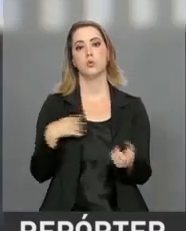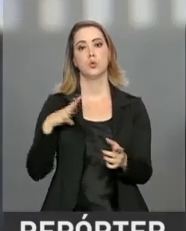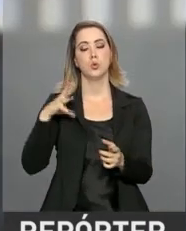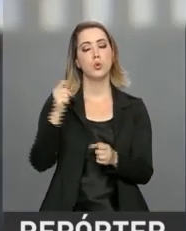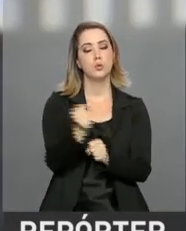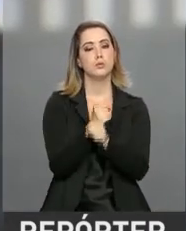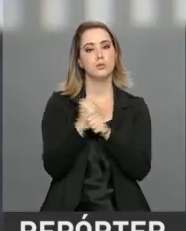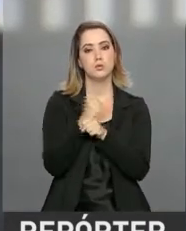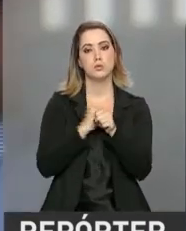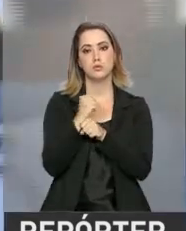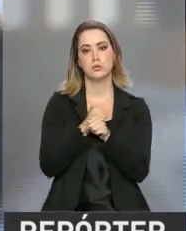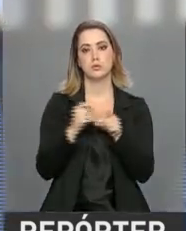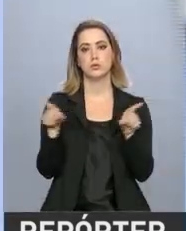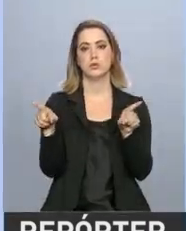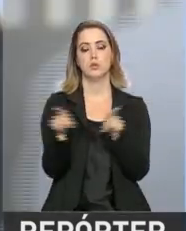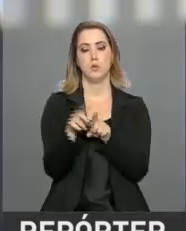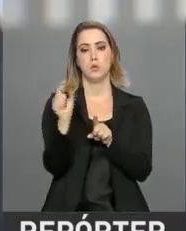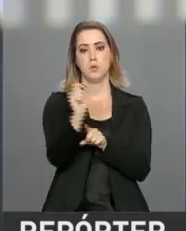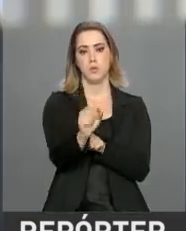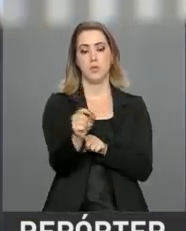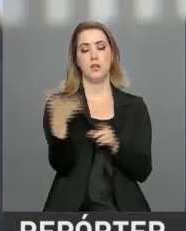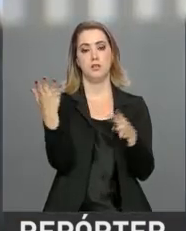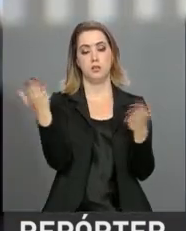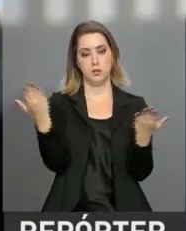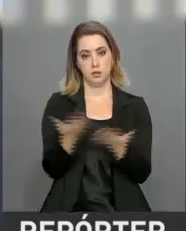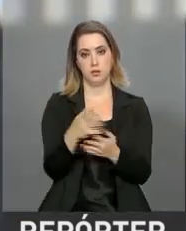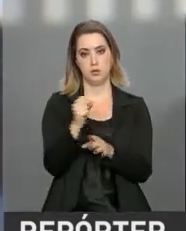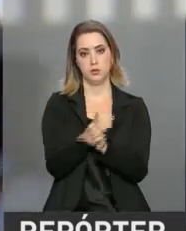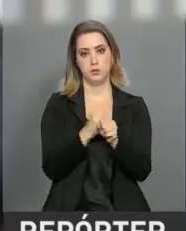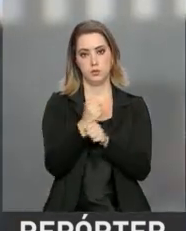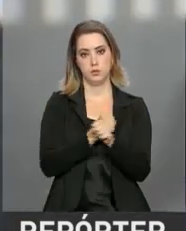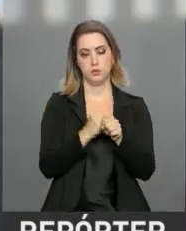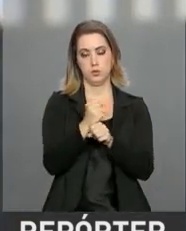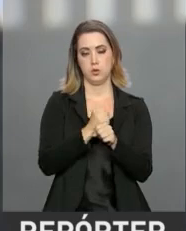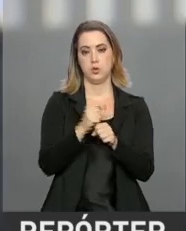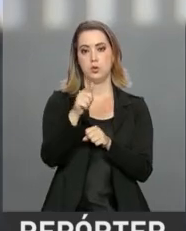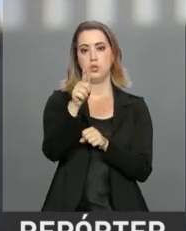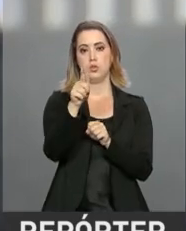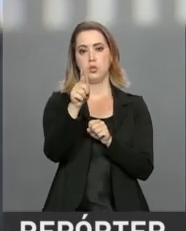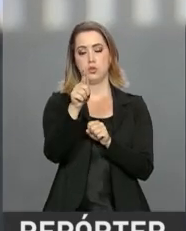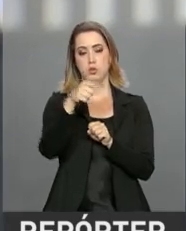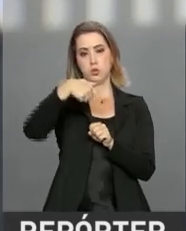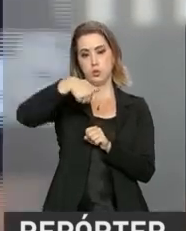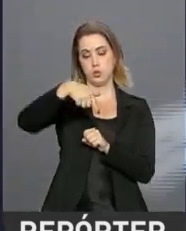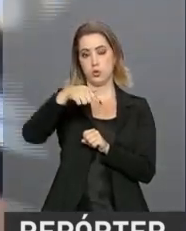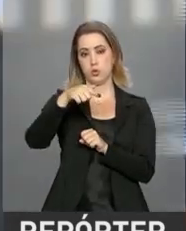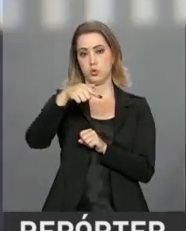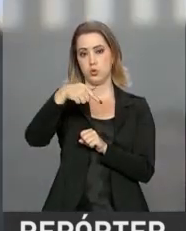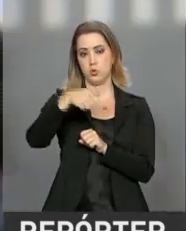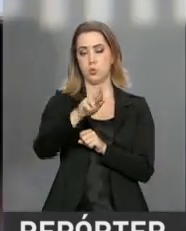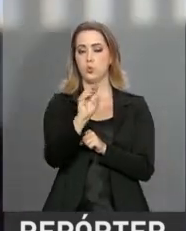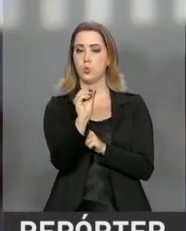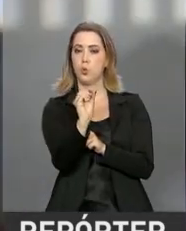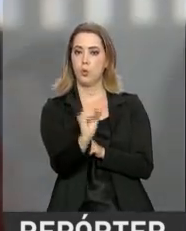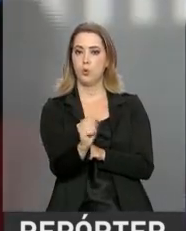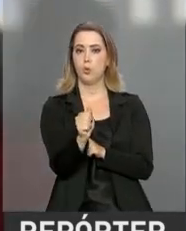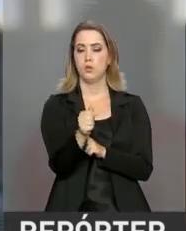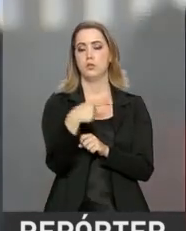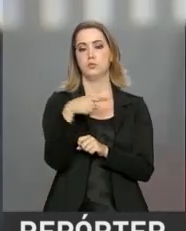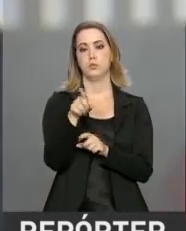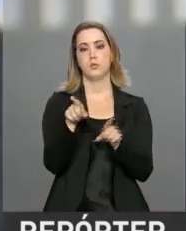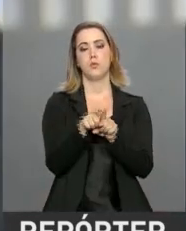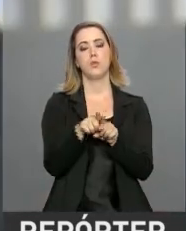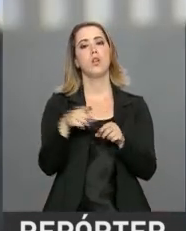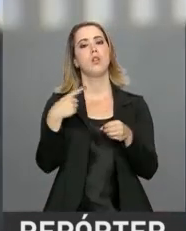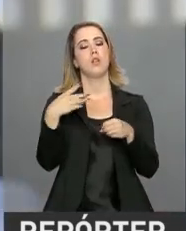Fortaleza e Ufá, na Rússia. Neste ano, a cúpula será na cidade de Goa, na Índia. Durante a reunião devem ser assinados acordos sobre